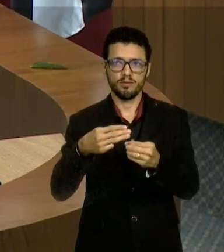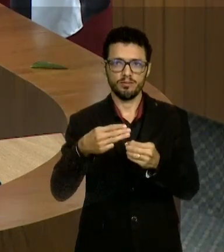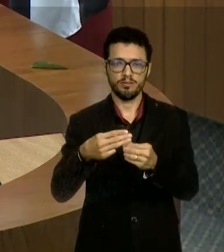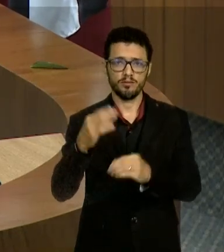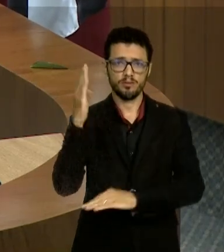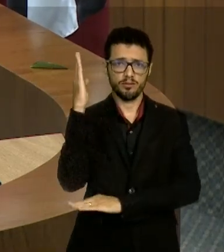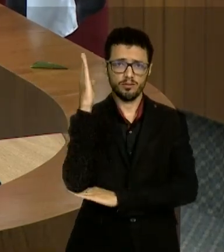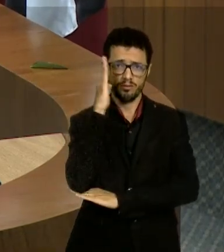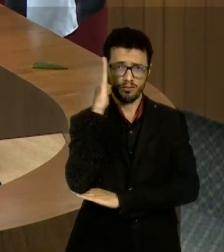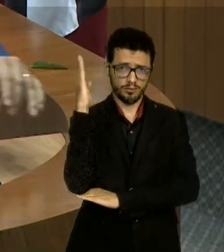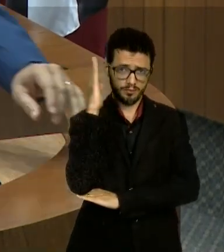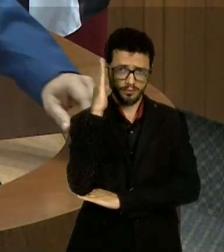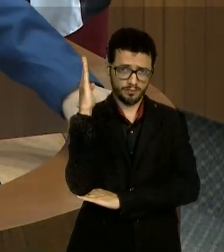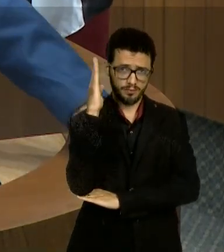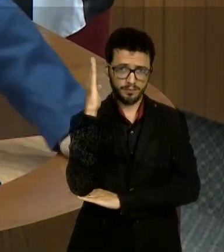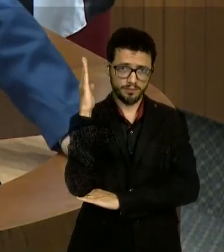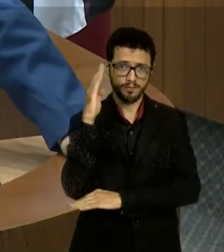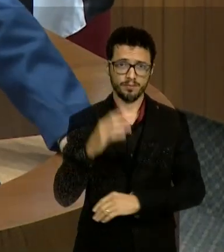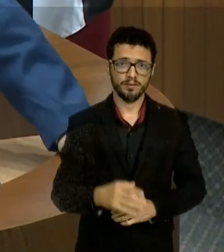Alcântara.